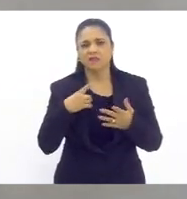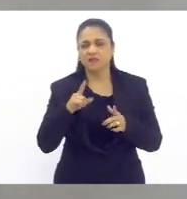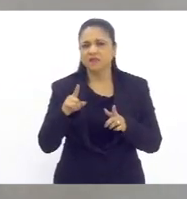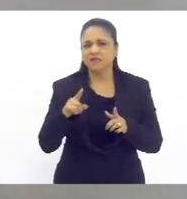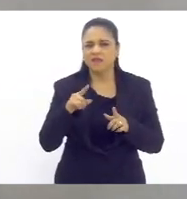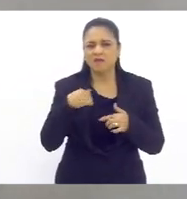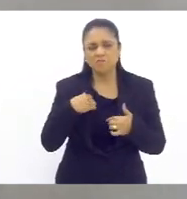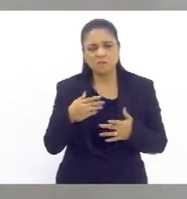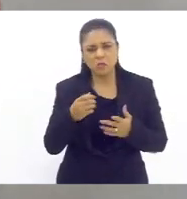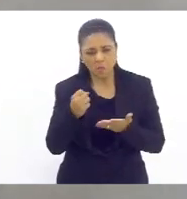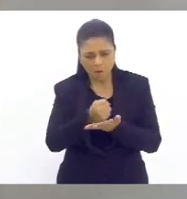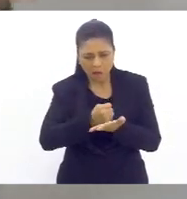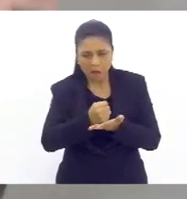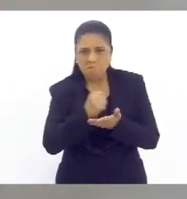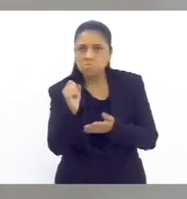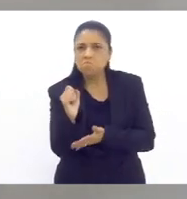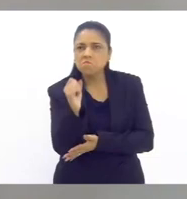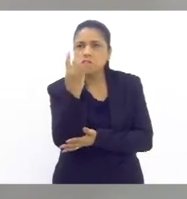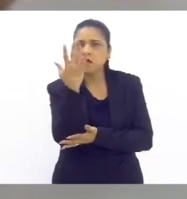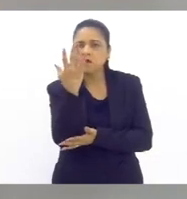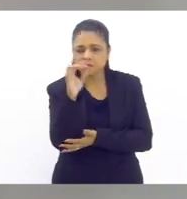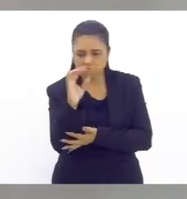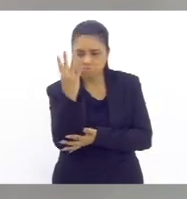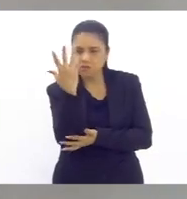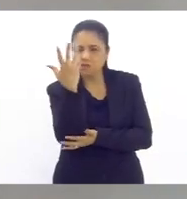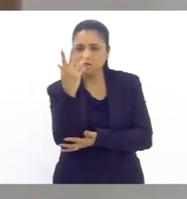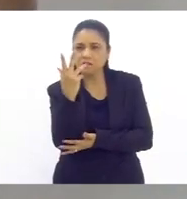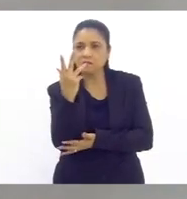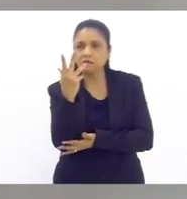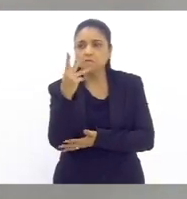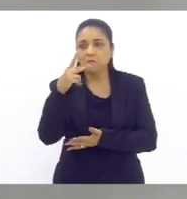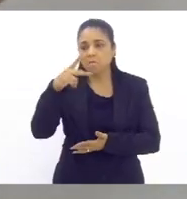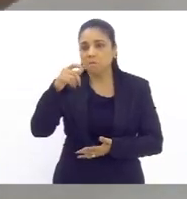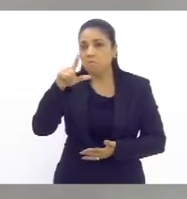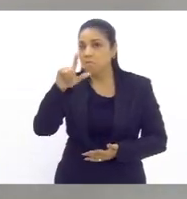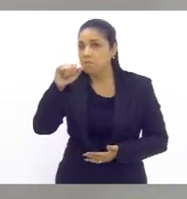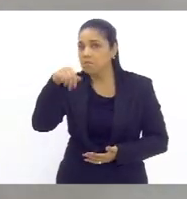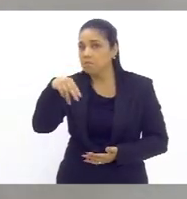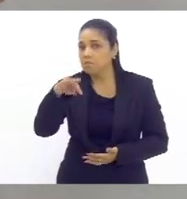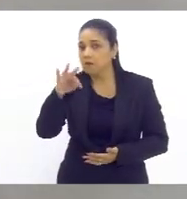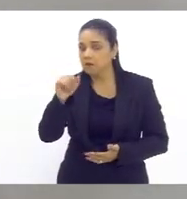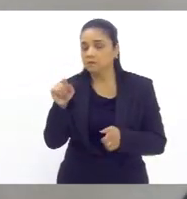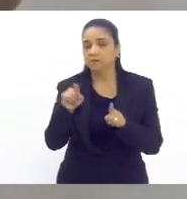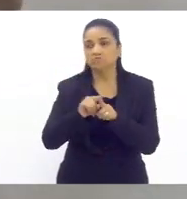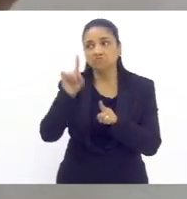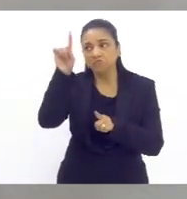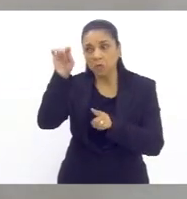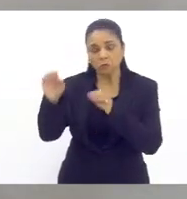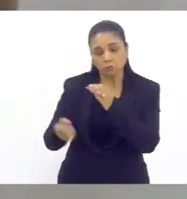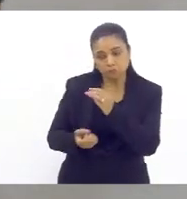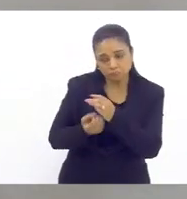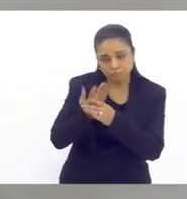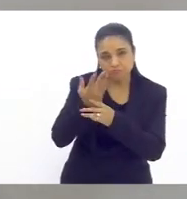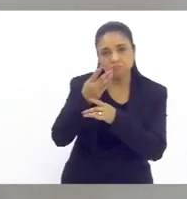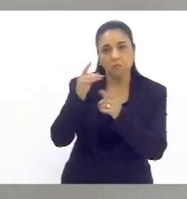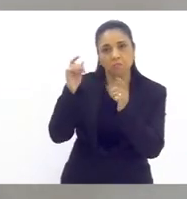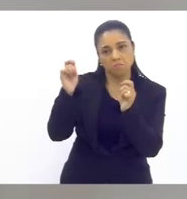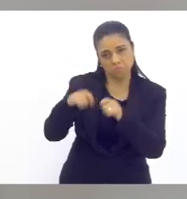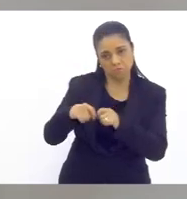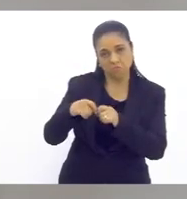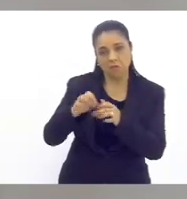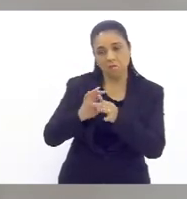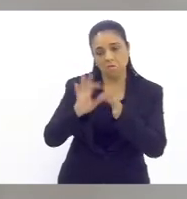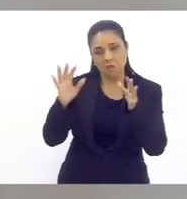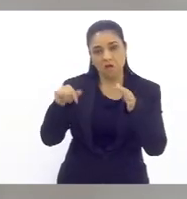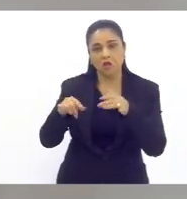para uma planta né pastor Henrique Vieira já diz é uma planta Deus criou também não tem como dizer que não é uma planta né que